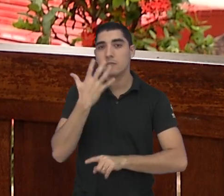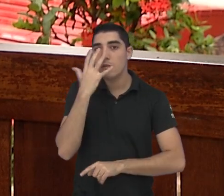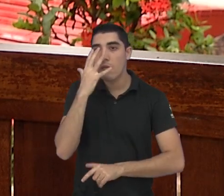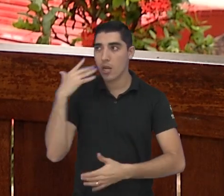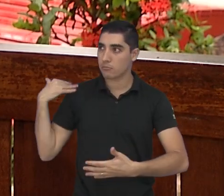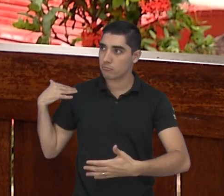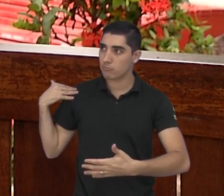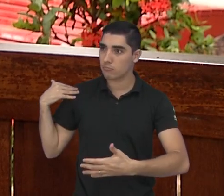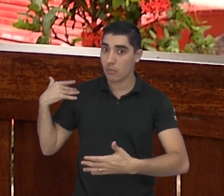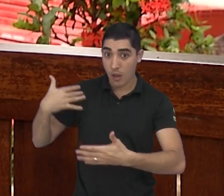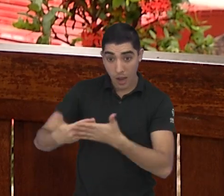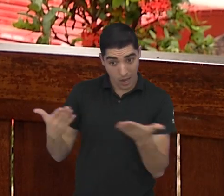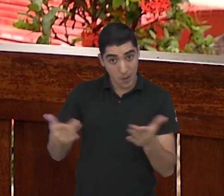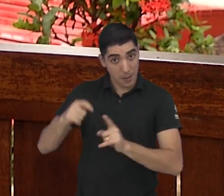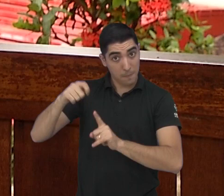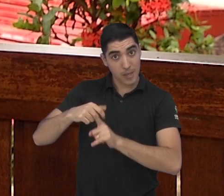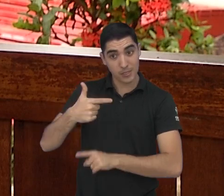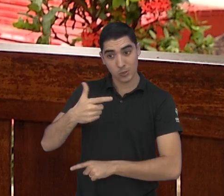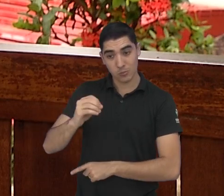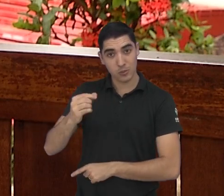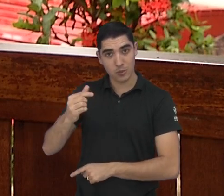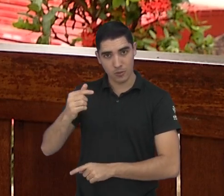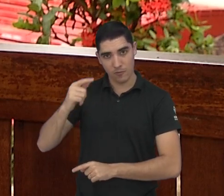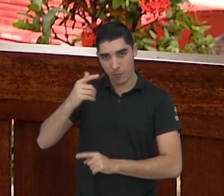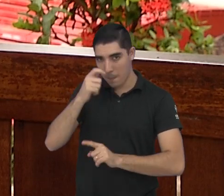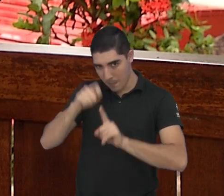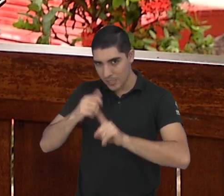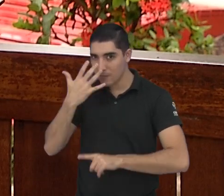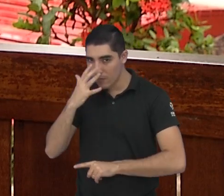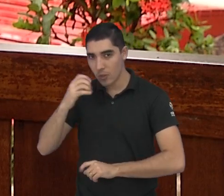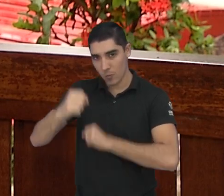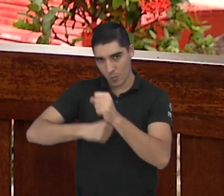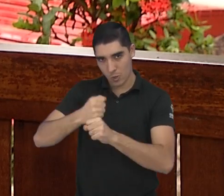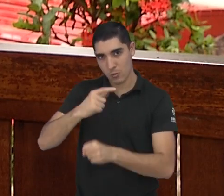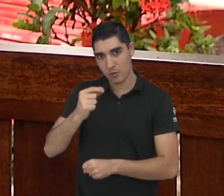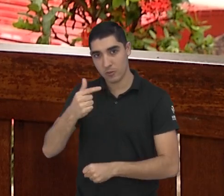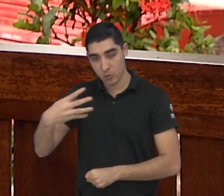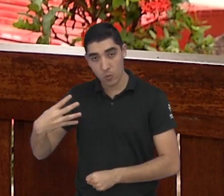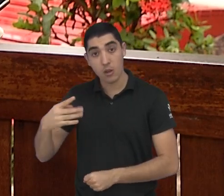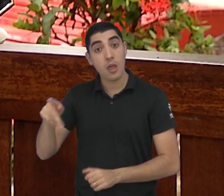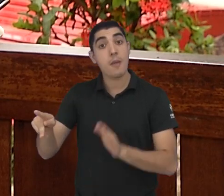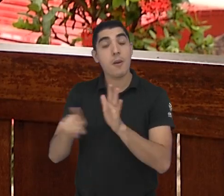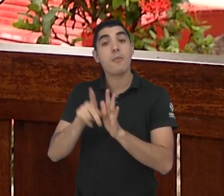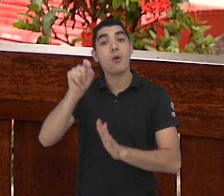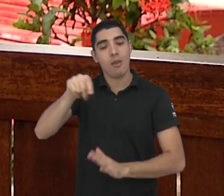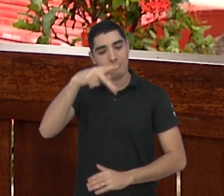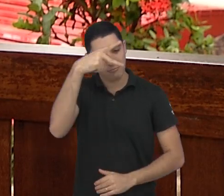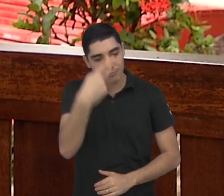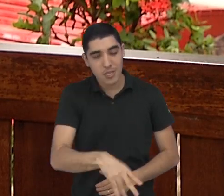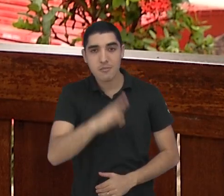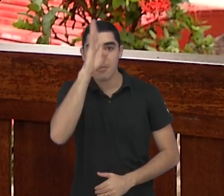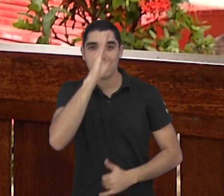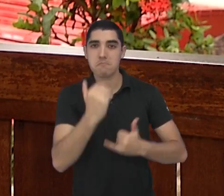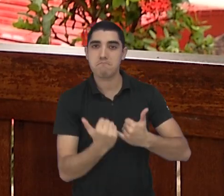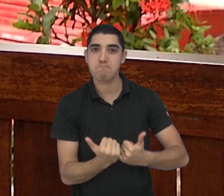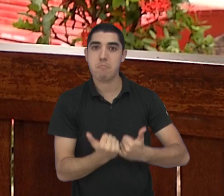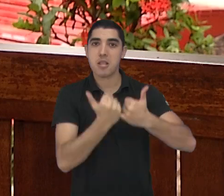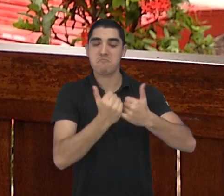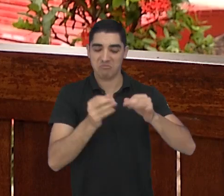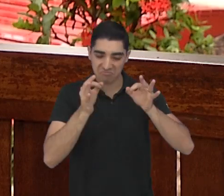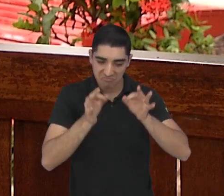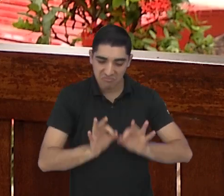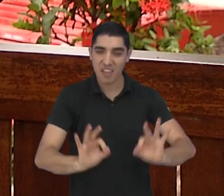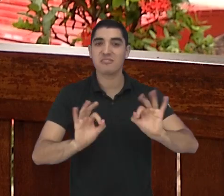fevereiro, desse fevereiro, de 2024, ele passou a ser patrimônio imaterial